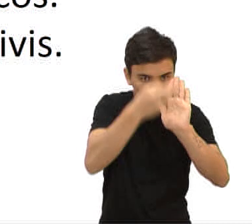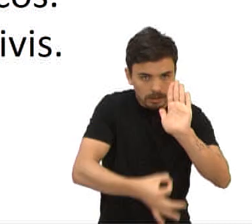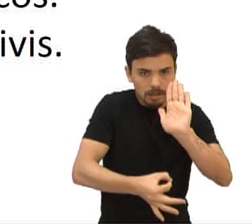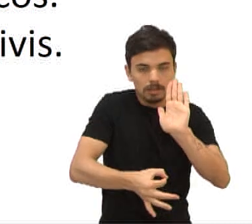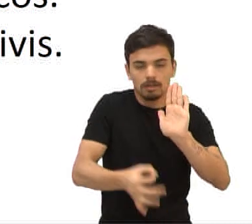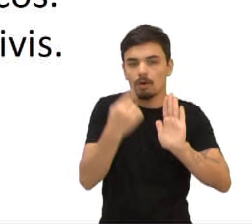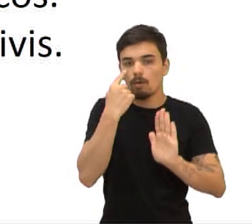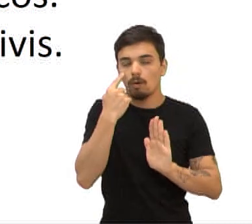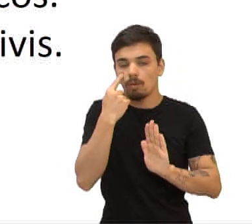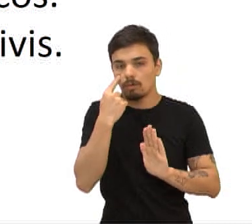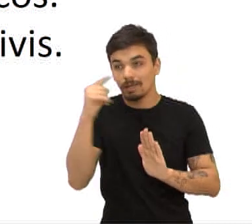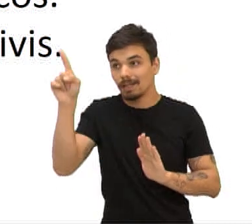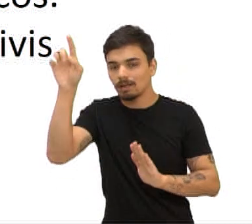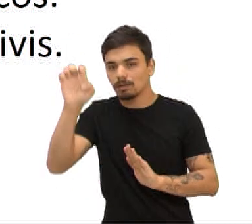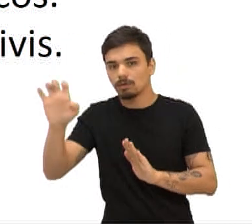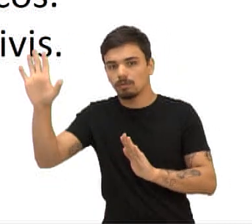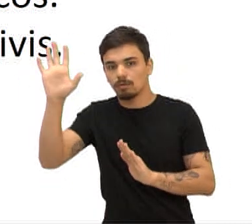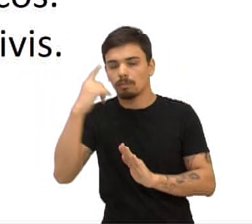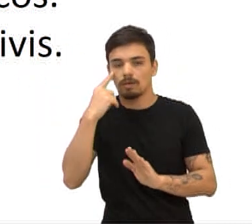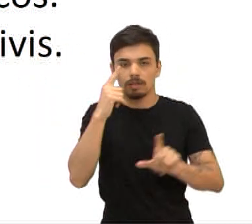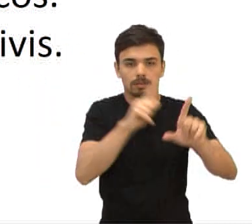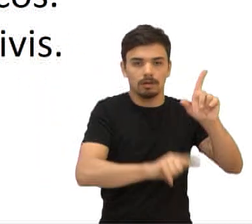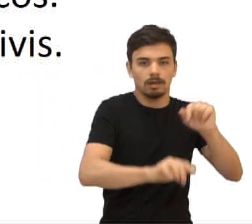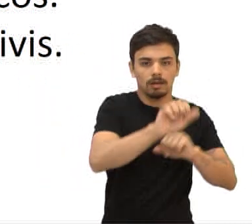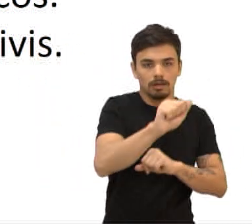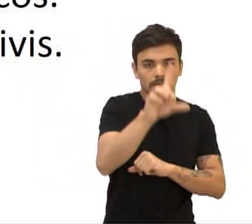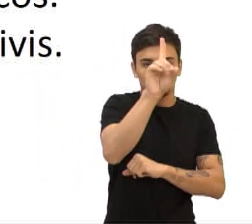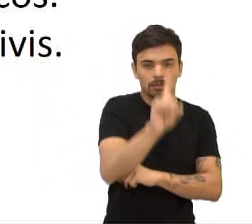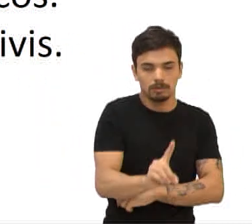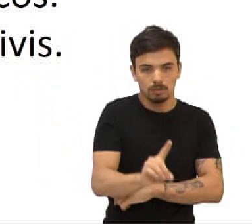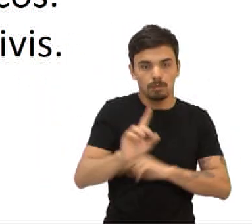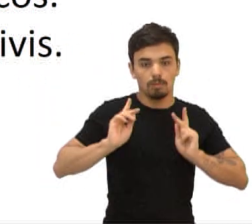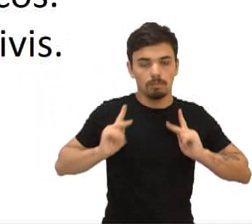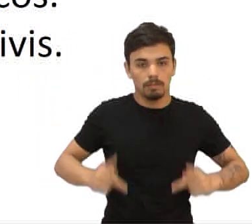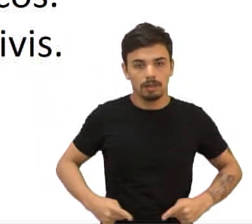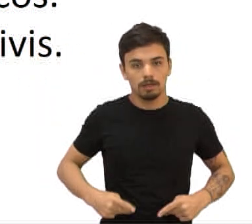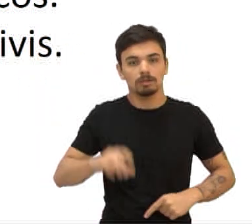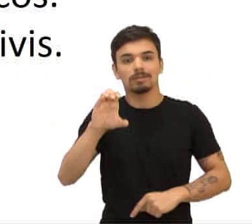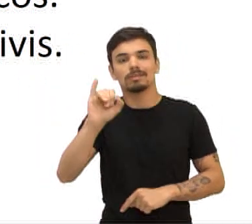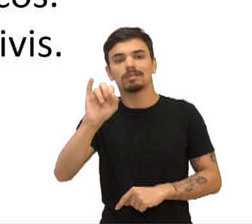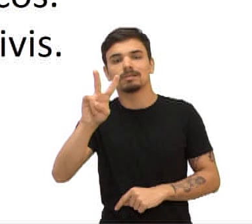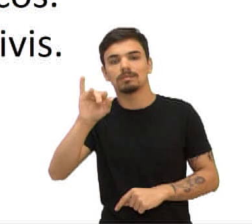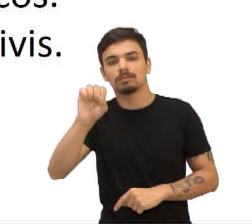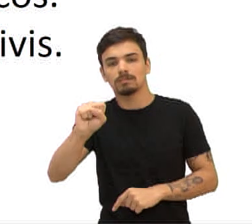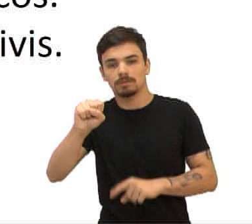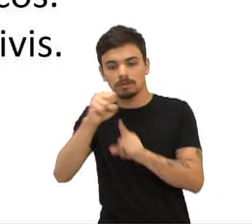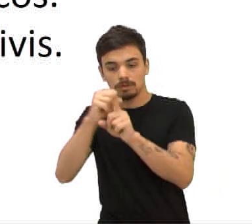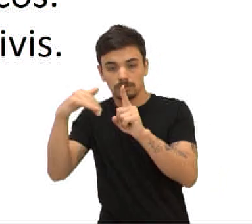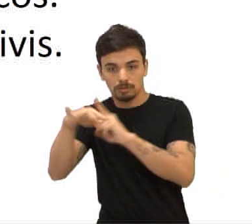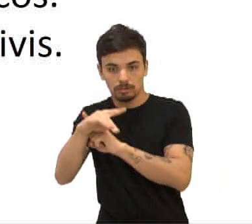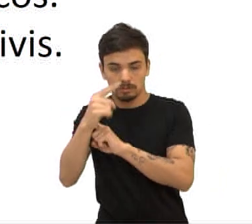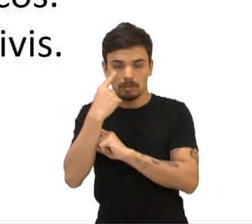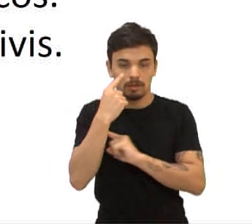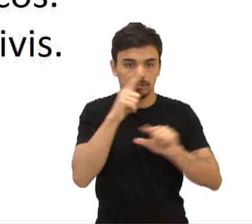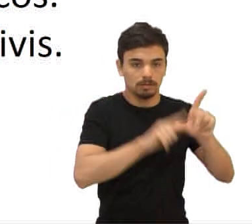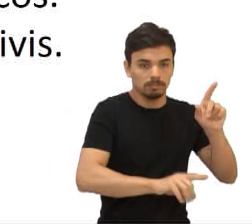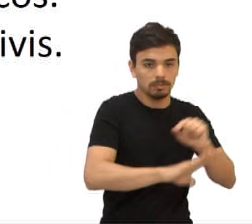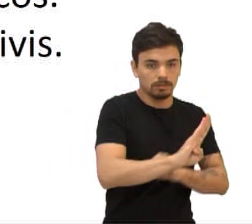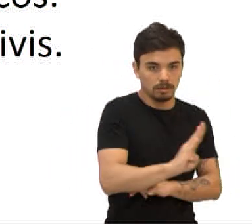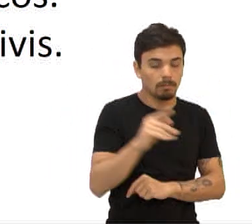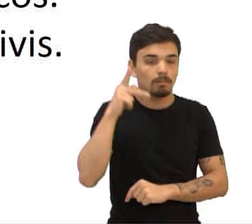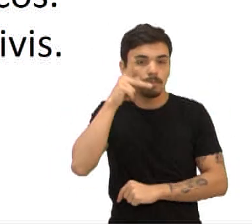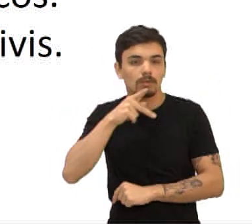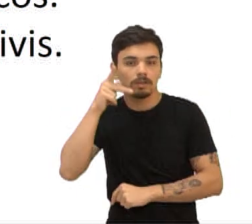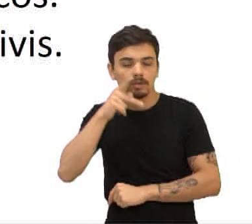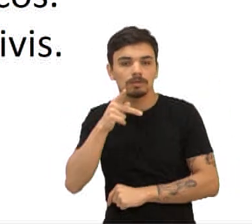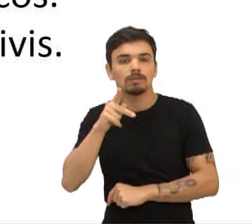Então, letra A, direitos humanos, civis e sociais. B, direitos civis, políticos e